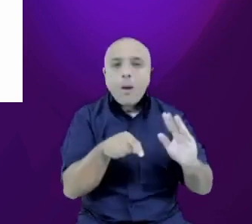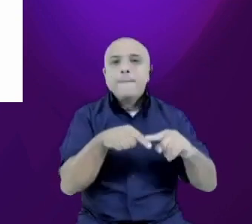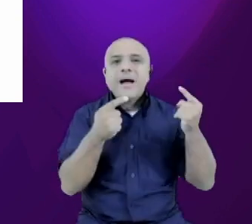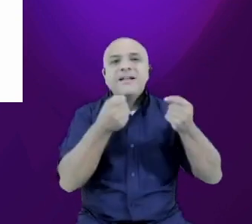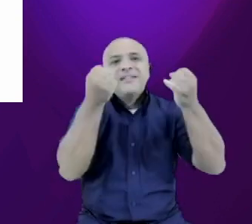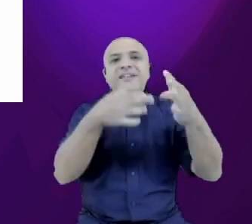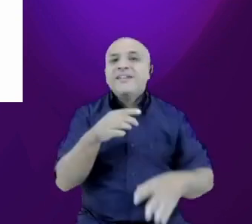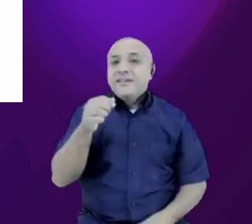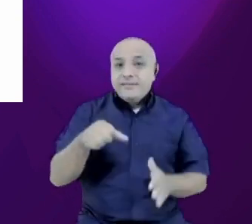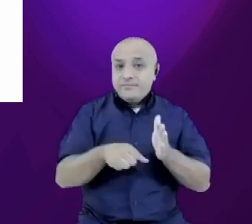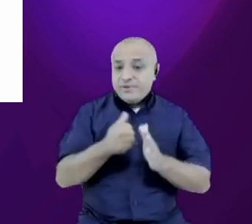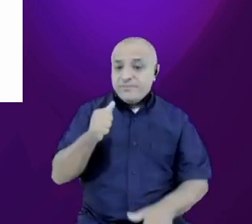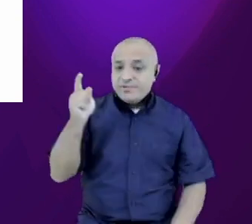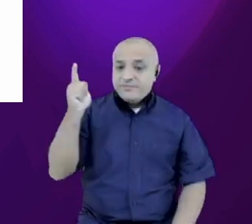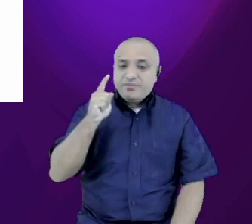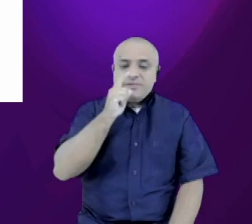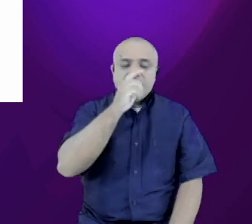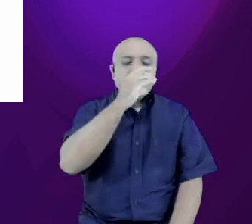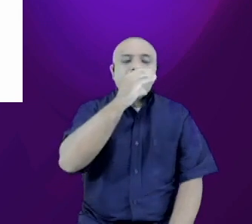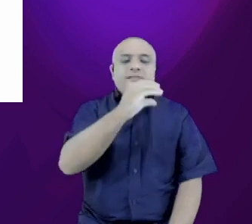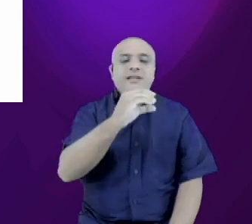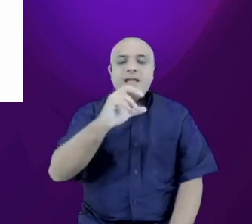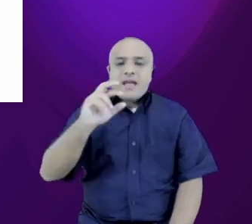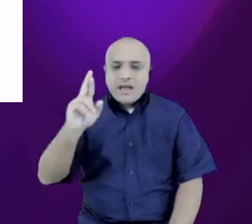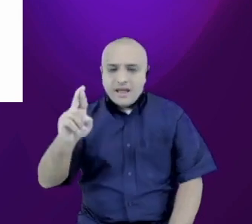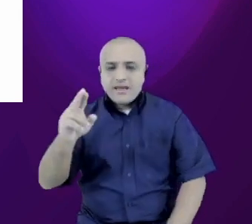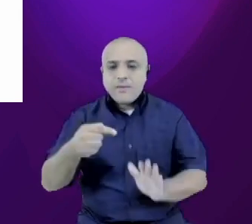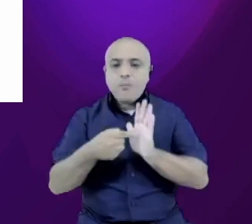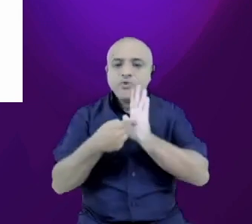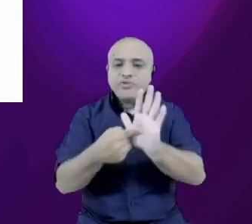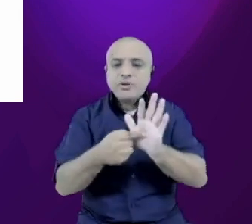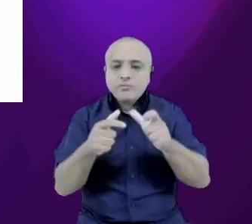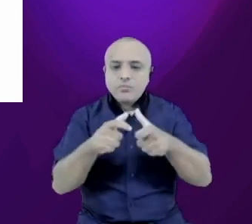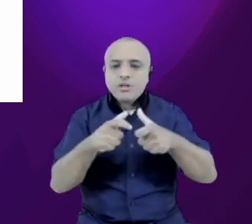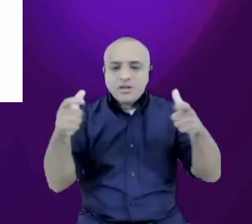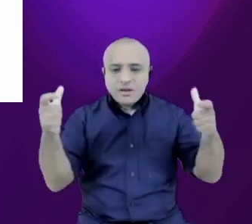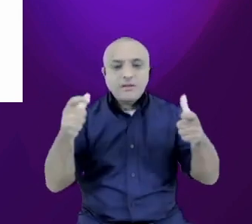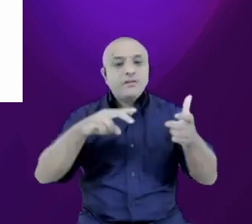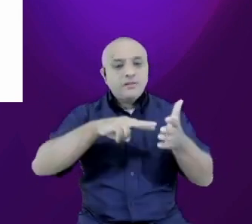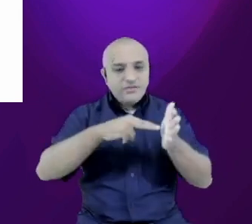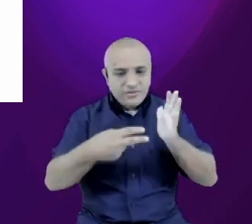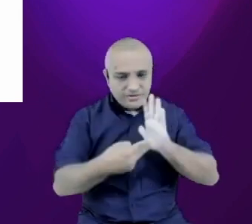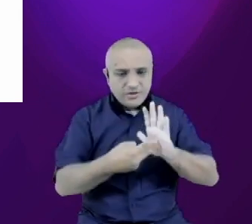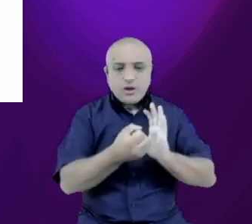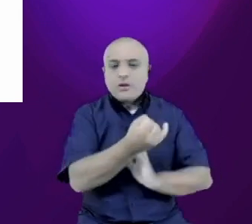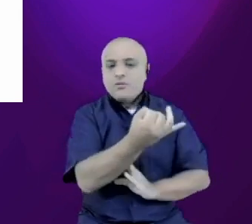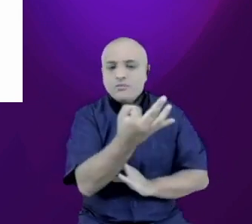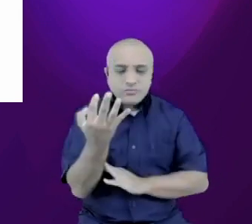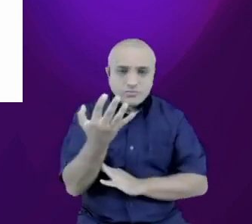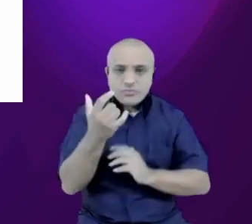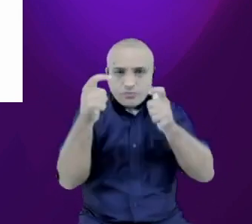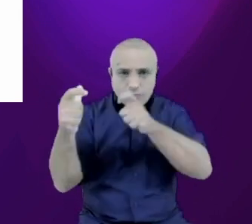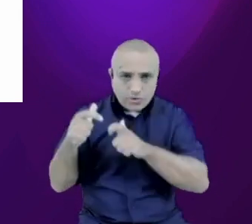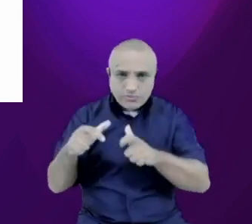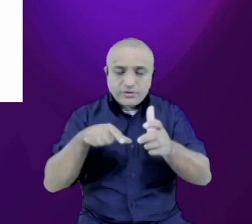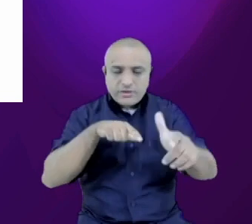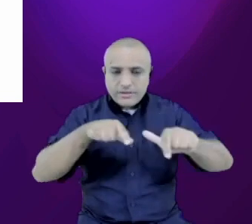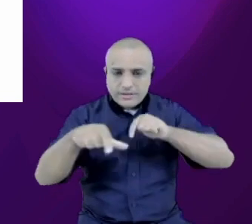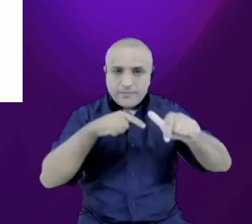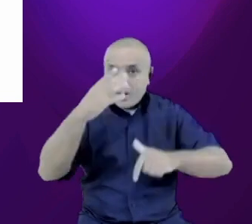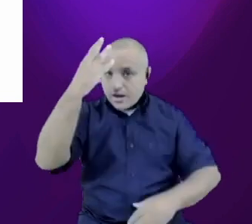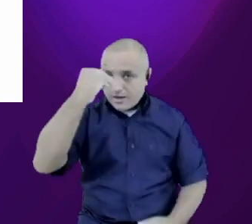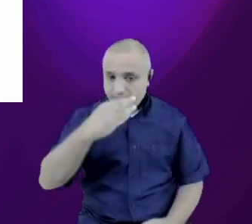gráfico, a gente tem um estudo da ACR mostrando um crescimento significativo do número de postos de trabalho de radiologia. Então,